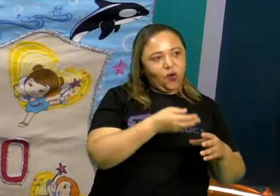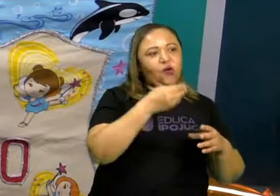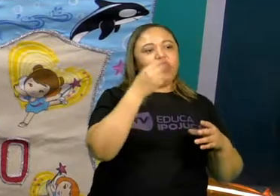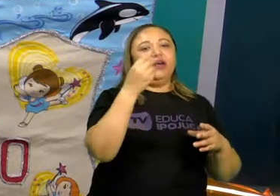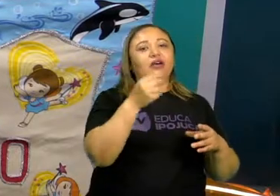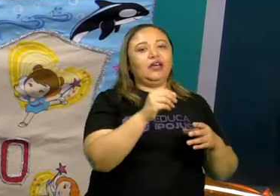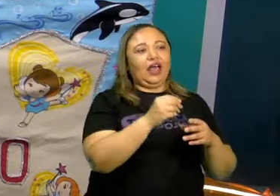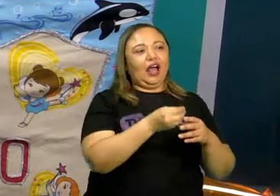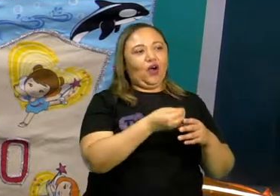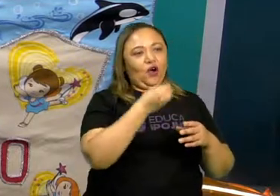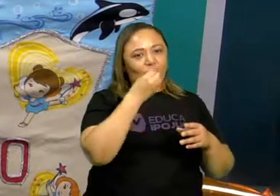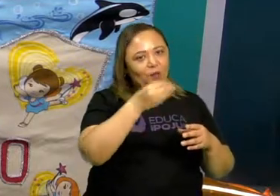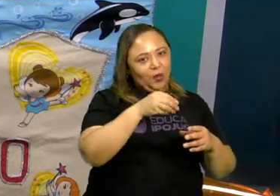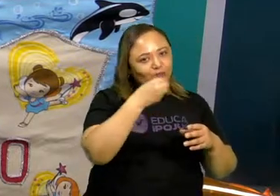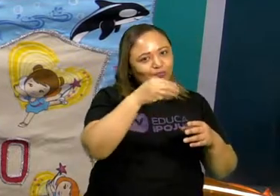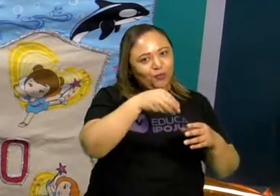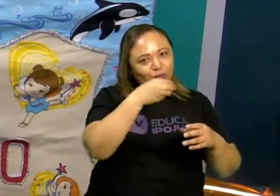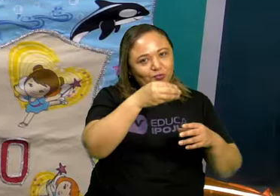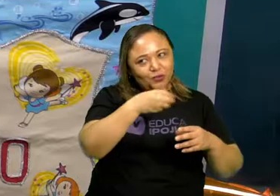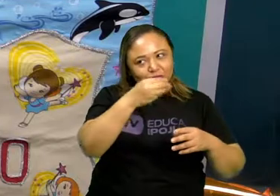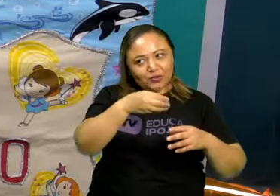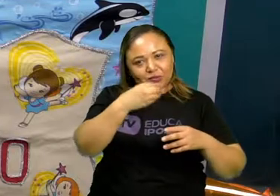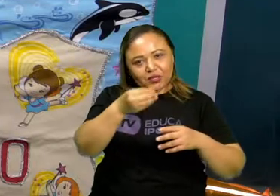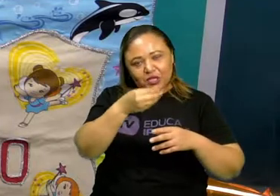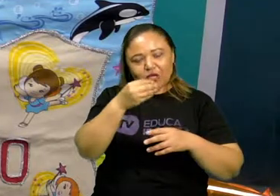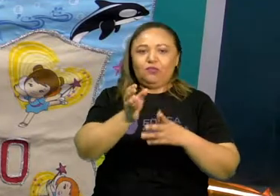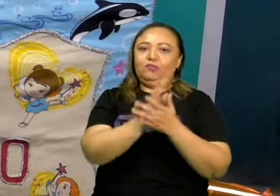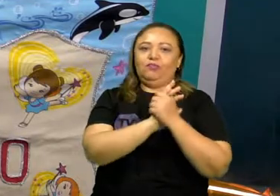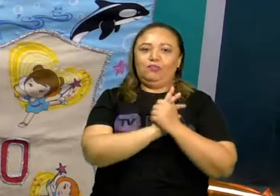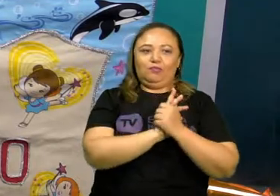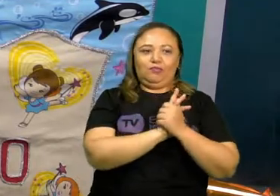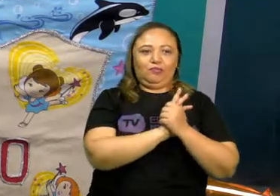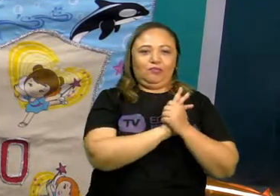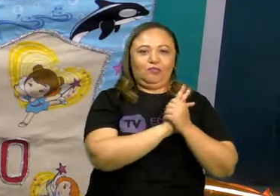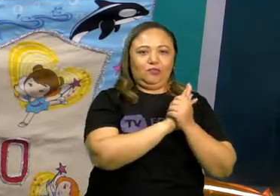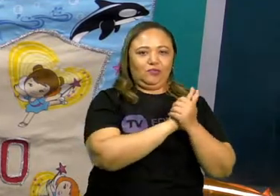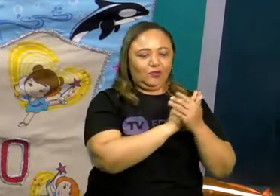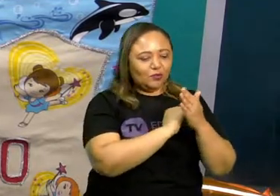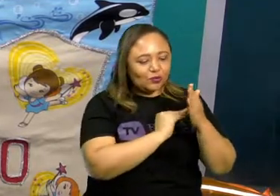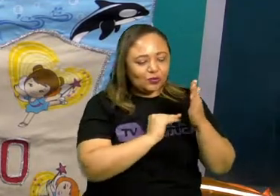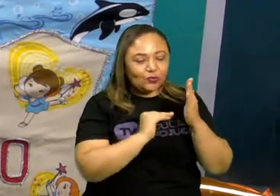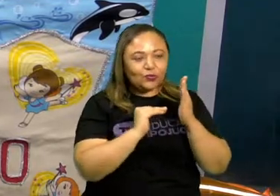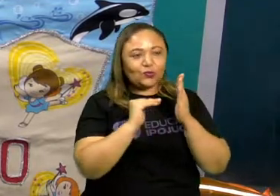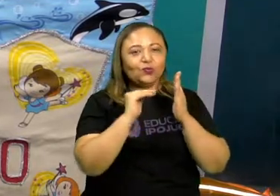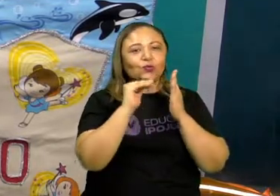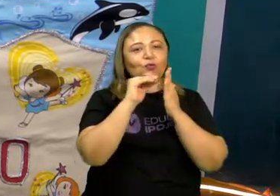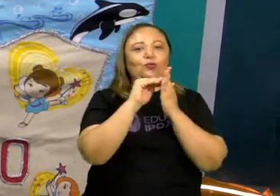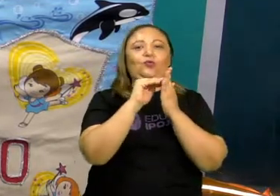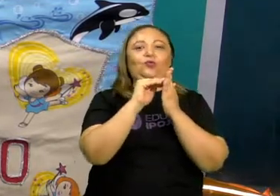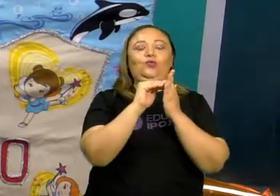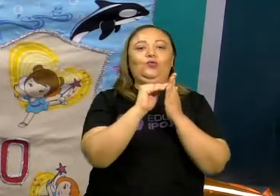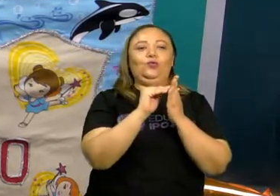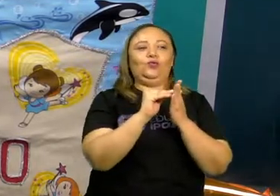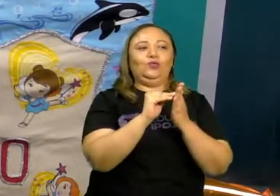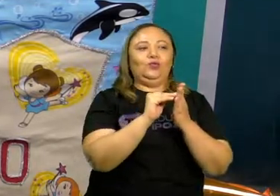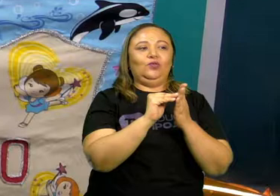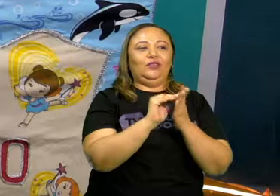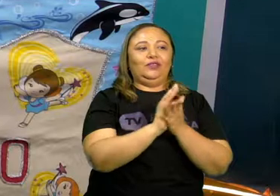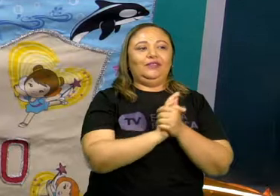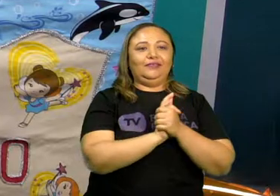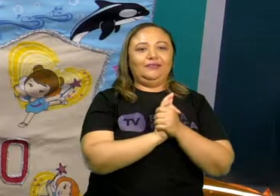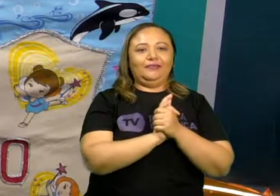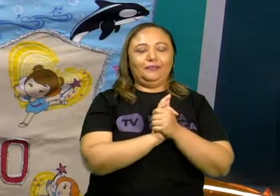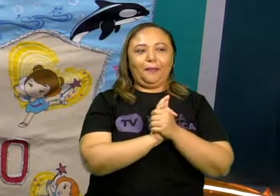Leiturinha? Isso mesmo! Comeu o mingau todinho!